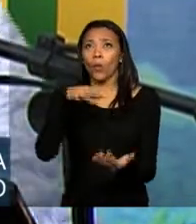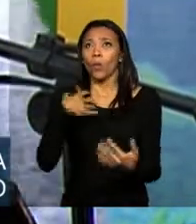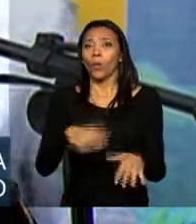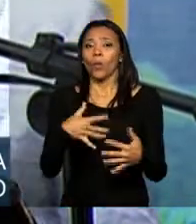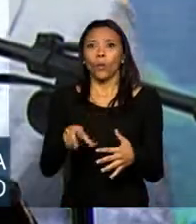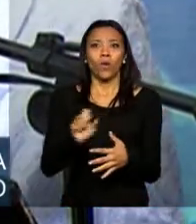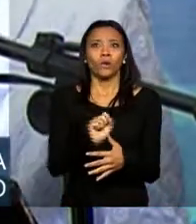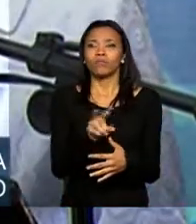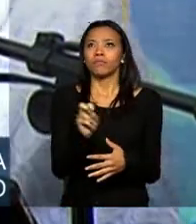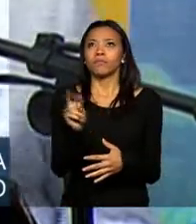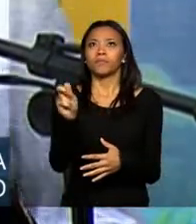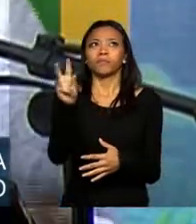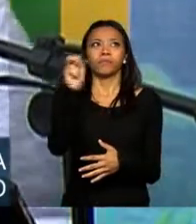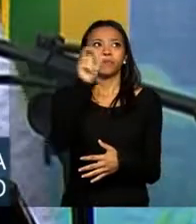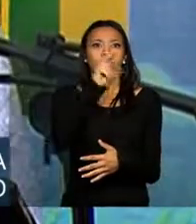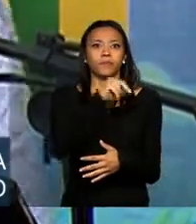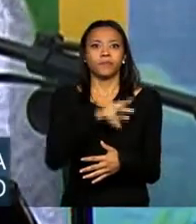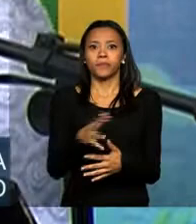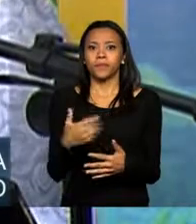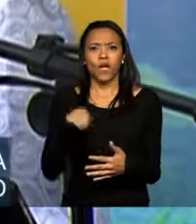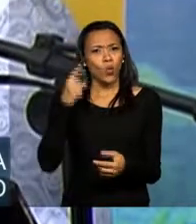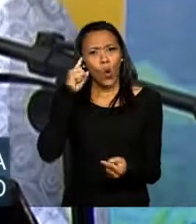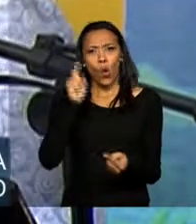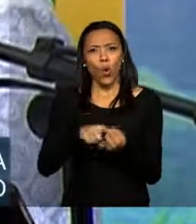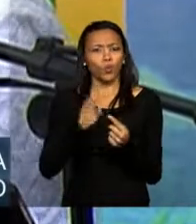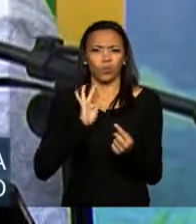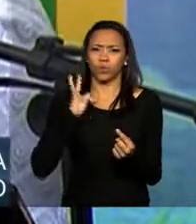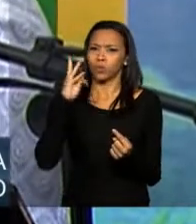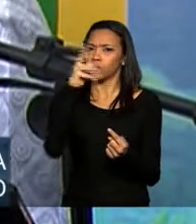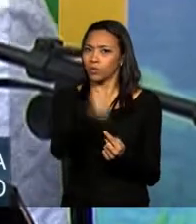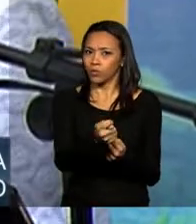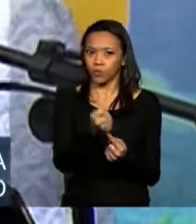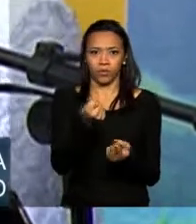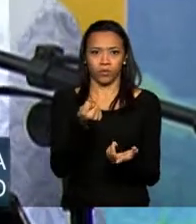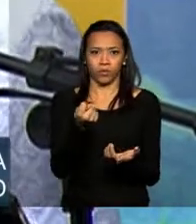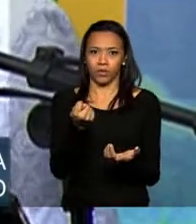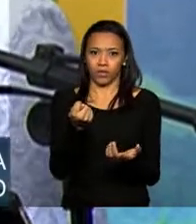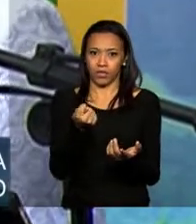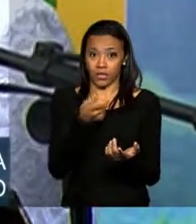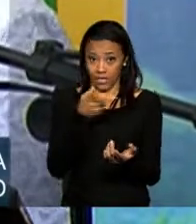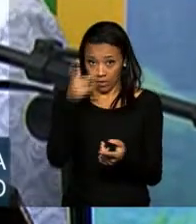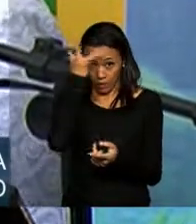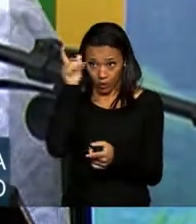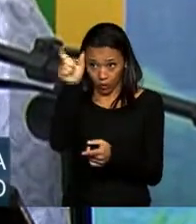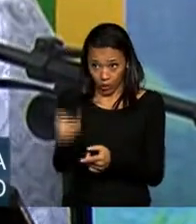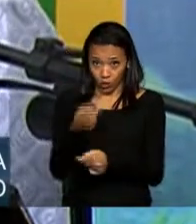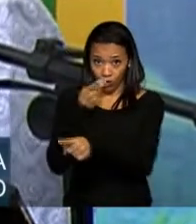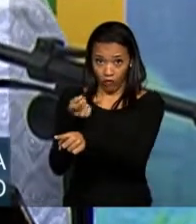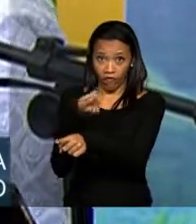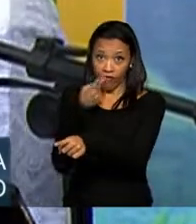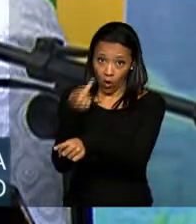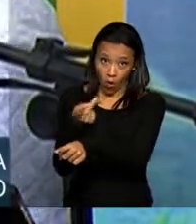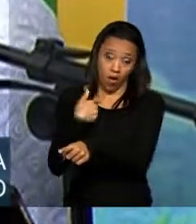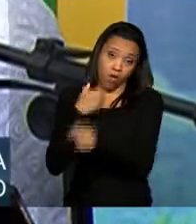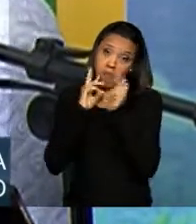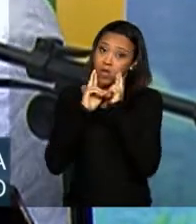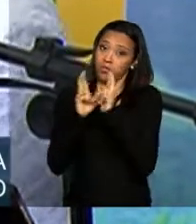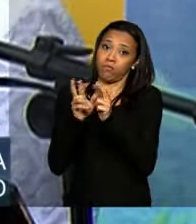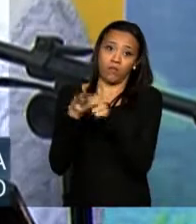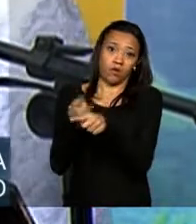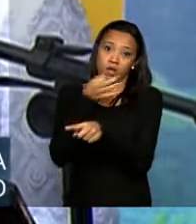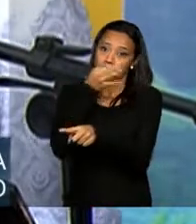um país que eu não concordo tudo com que o stédile concorda agora eu respeito